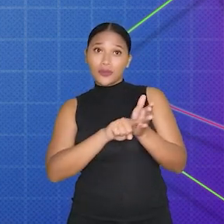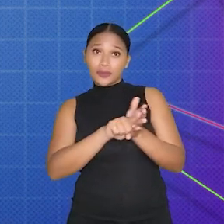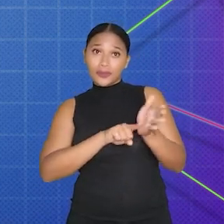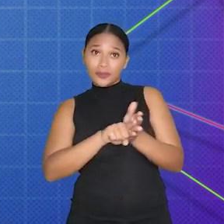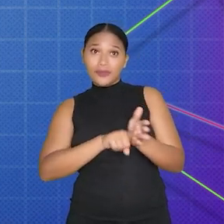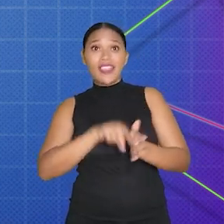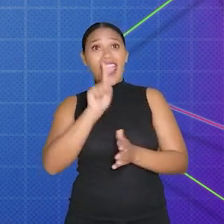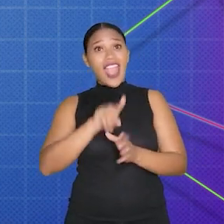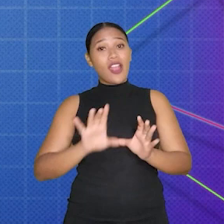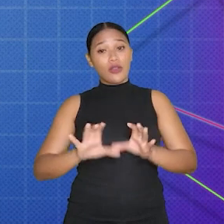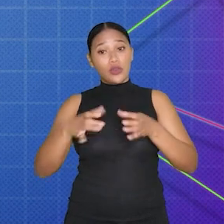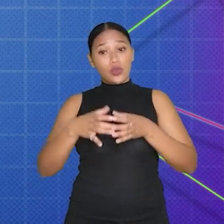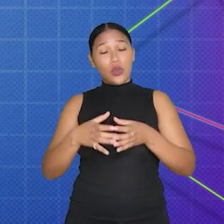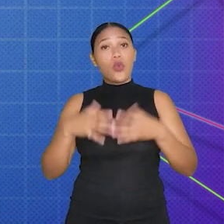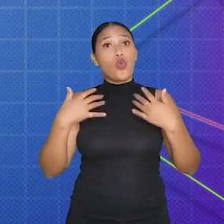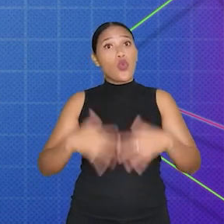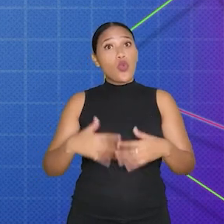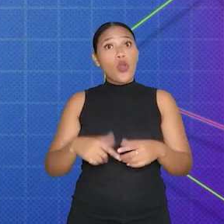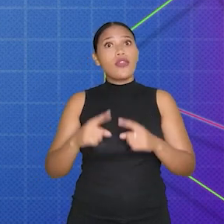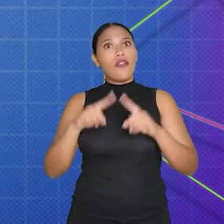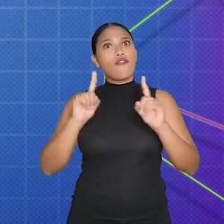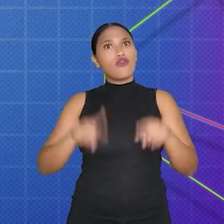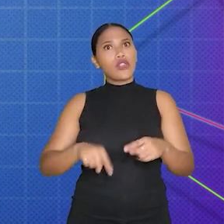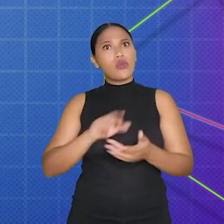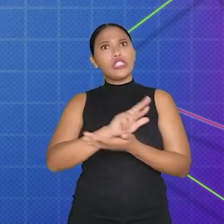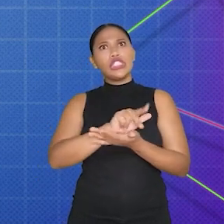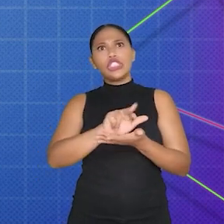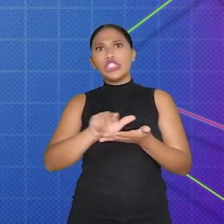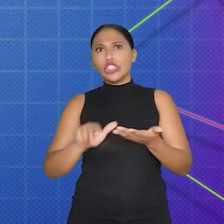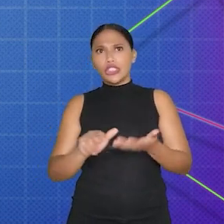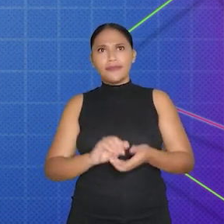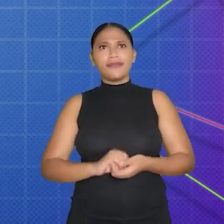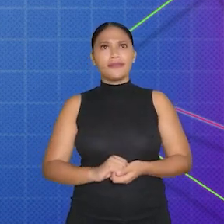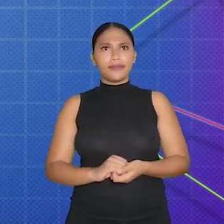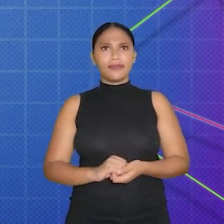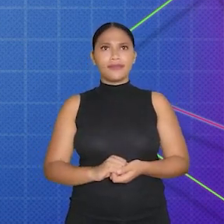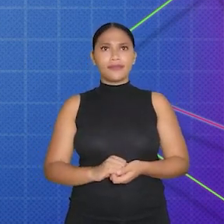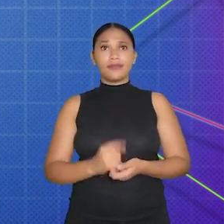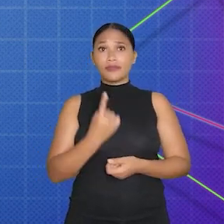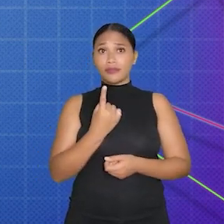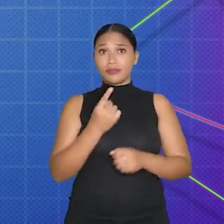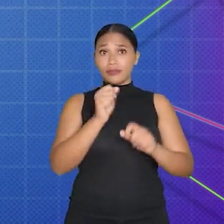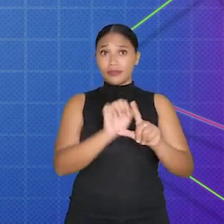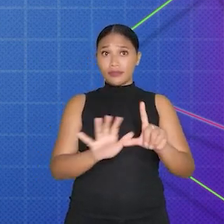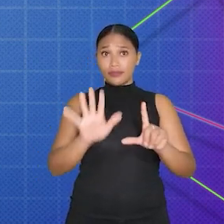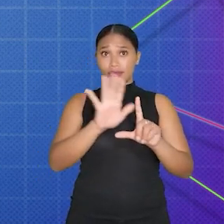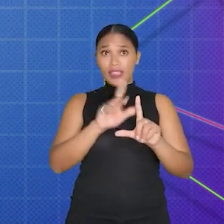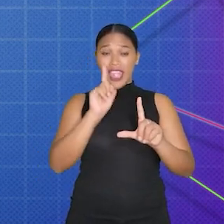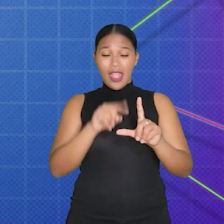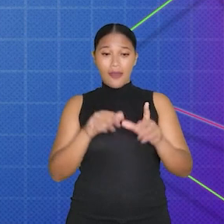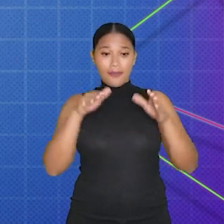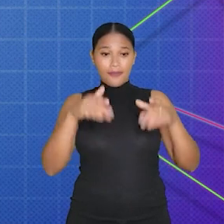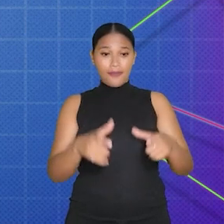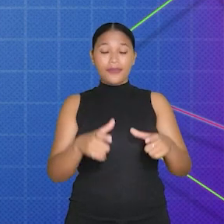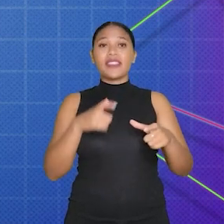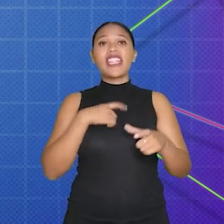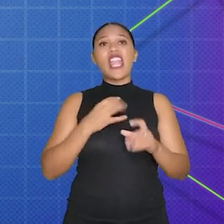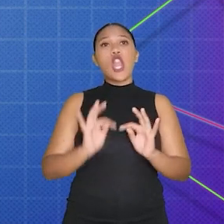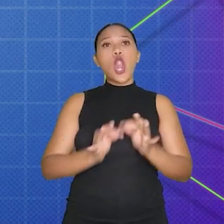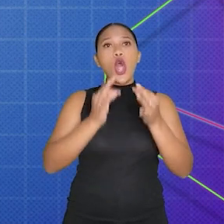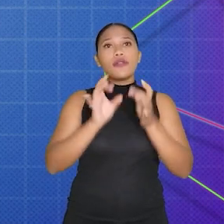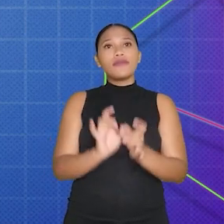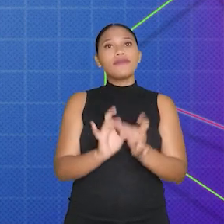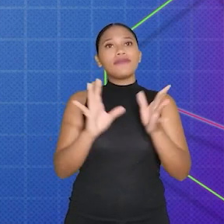os sites de buscas são categorias de sites que desempenham funções distintas na internet. Uma plataforma é um